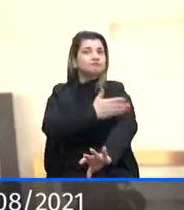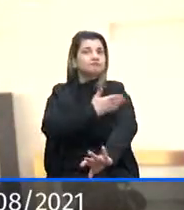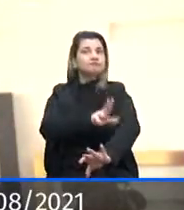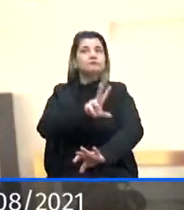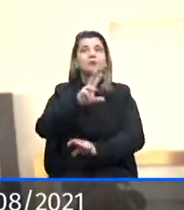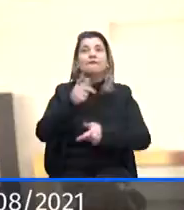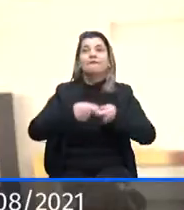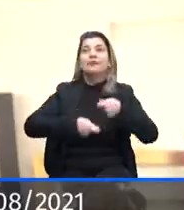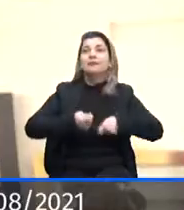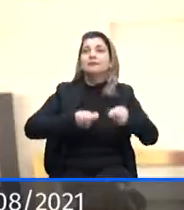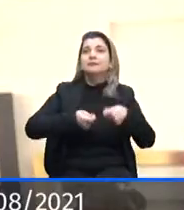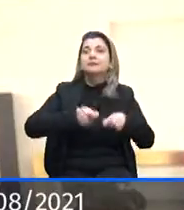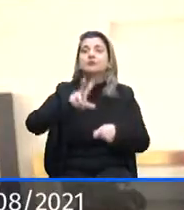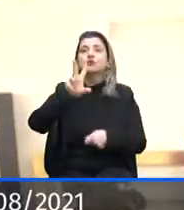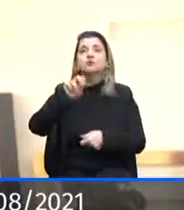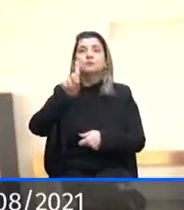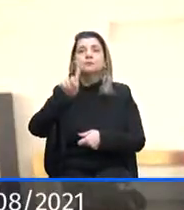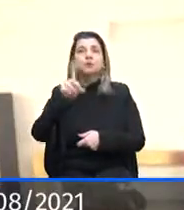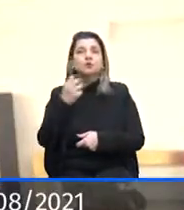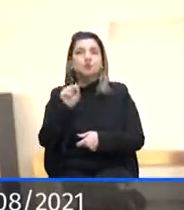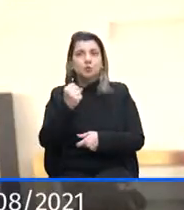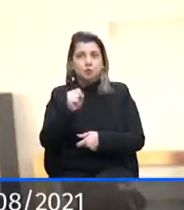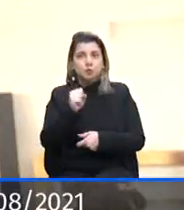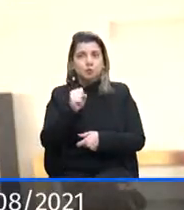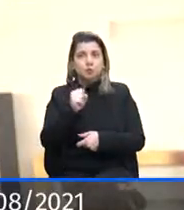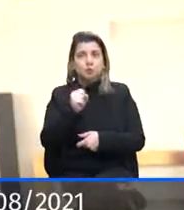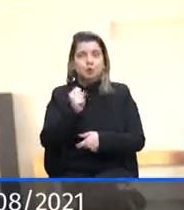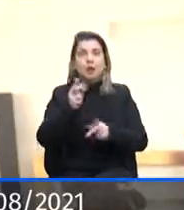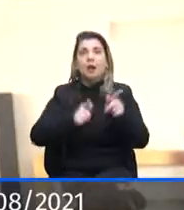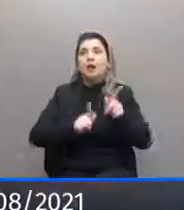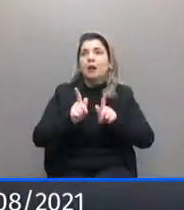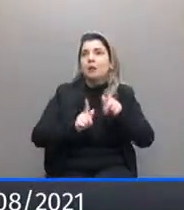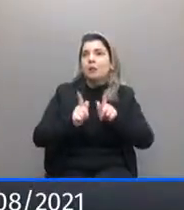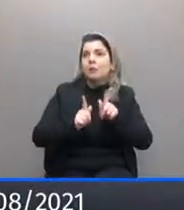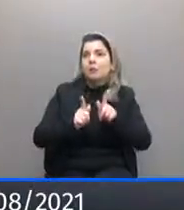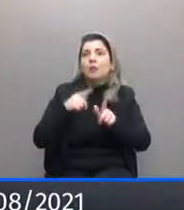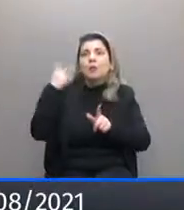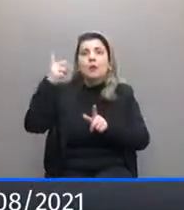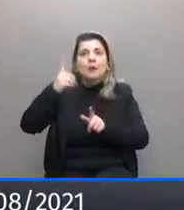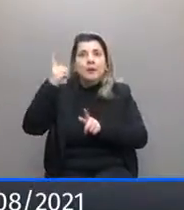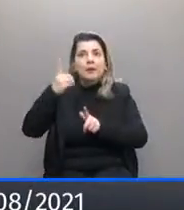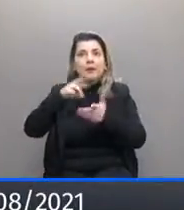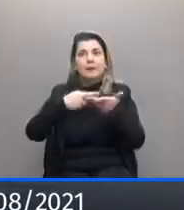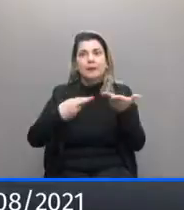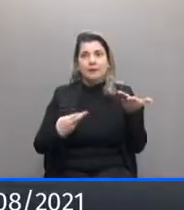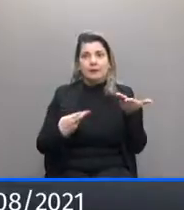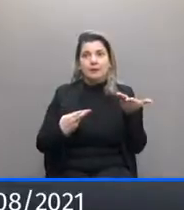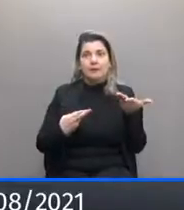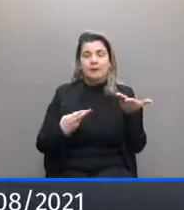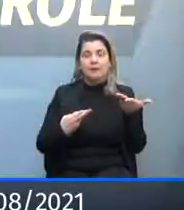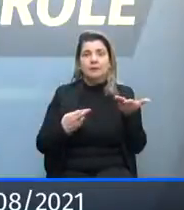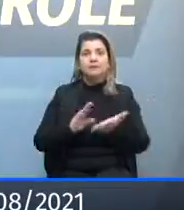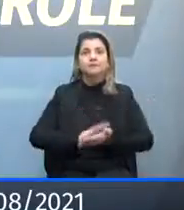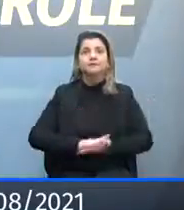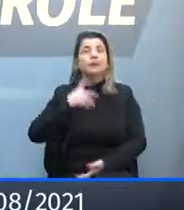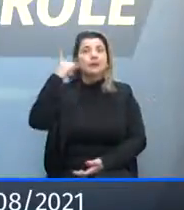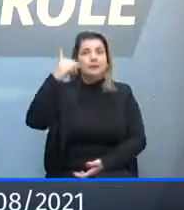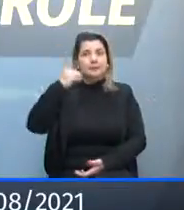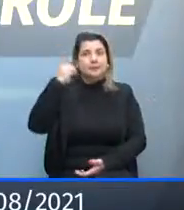2018. Alguém deseja relatar? Eu peço relatoria, senhor presidente. Deputado